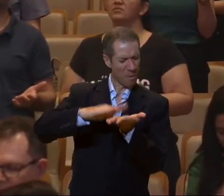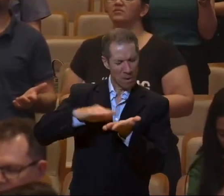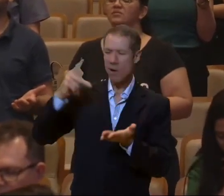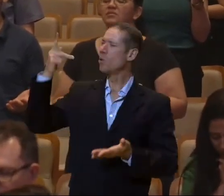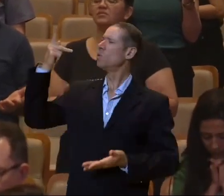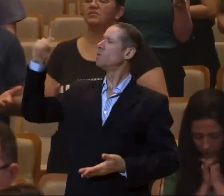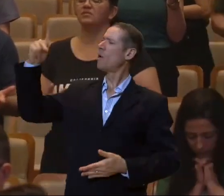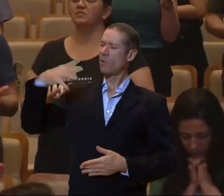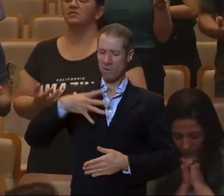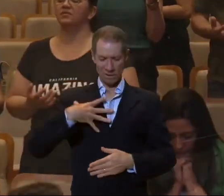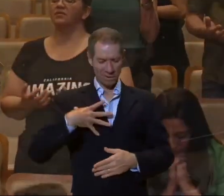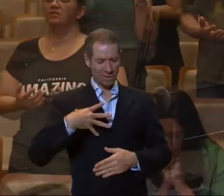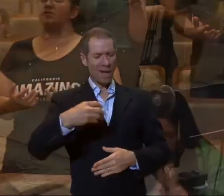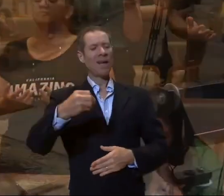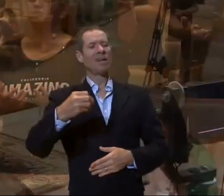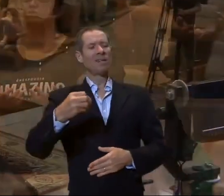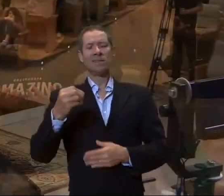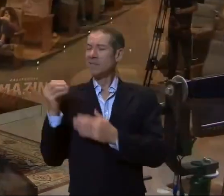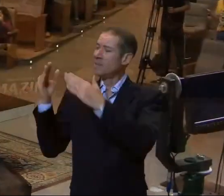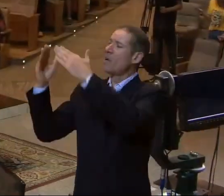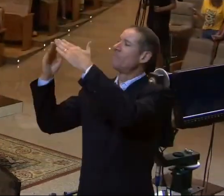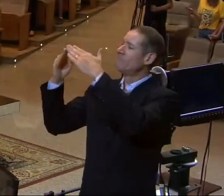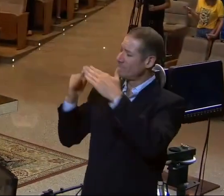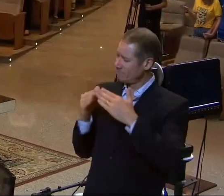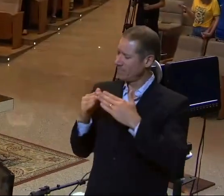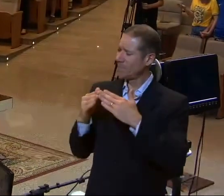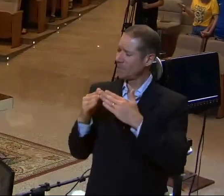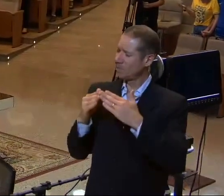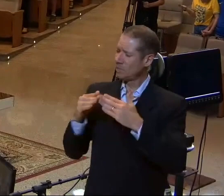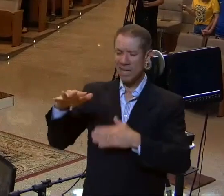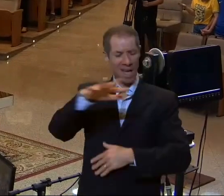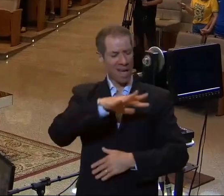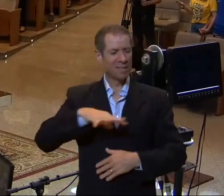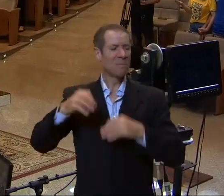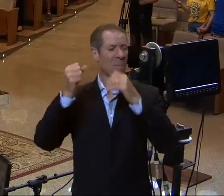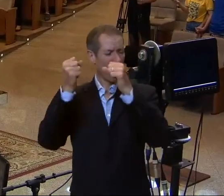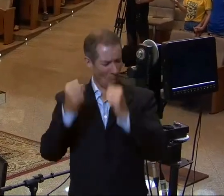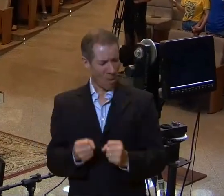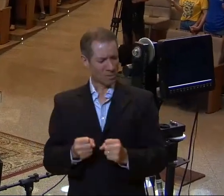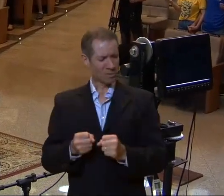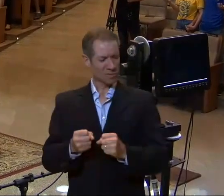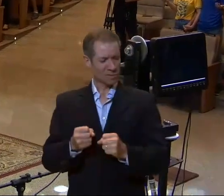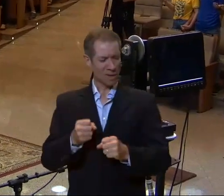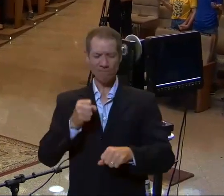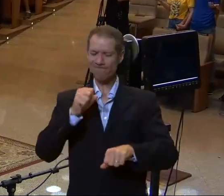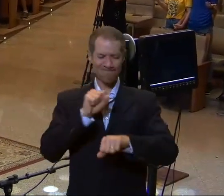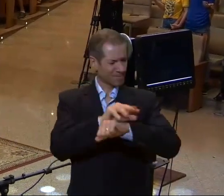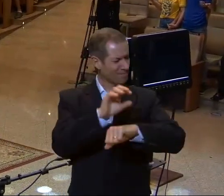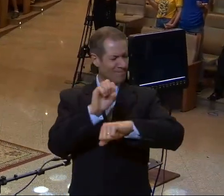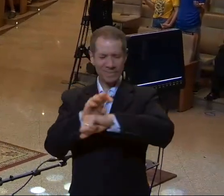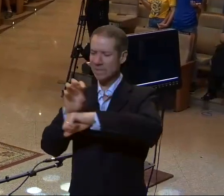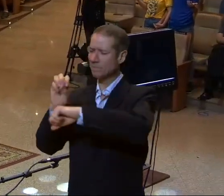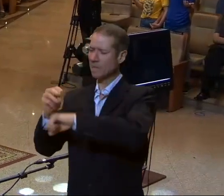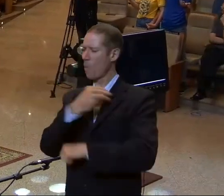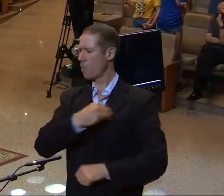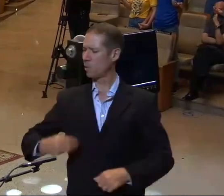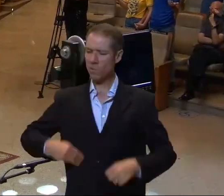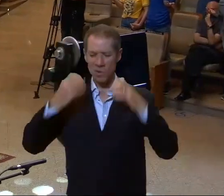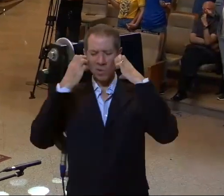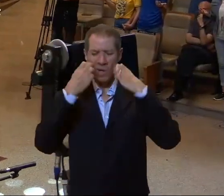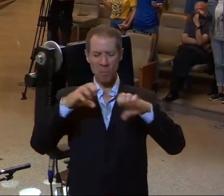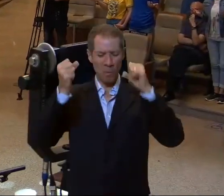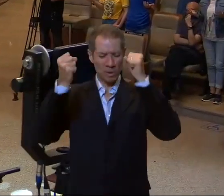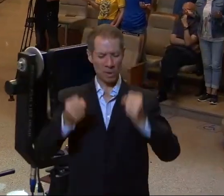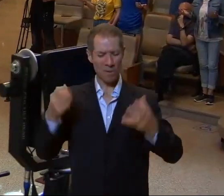teus filhos. E eu quero pedir que eles possam operar como ministros do Evangelho esse